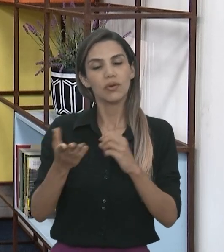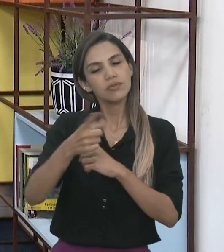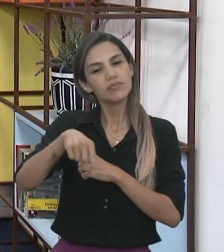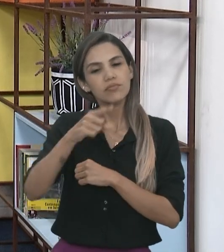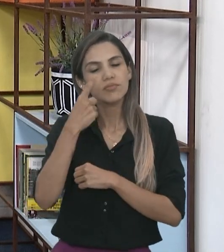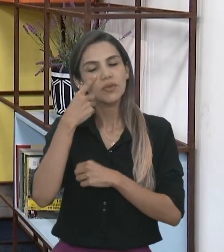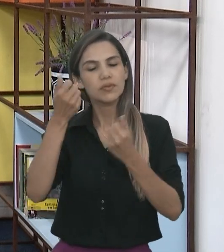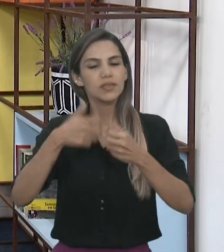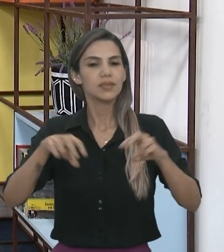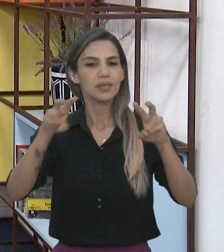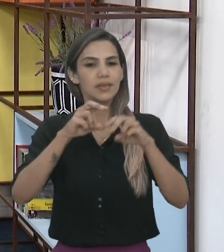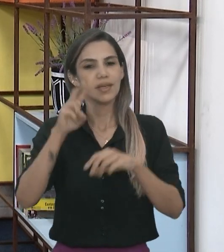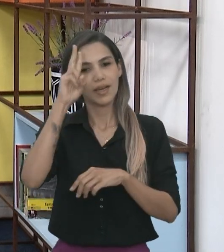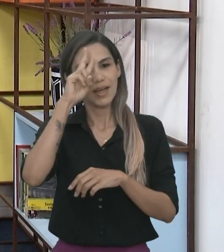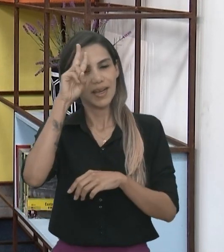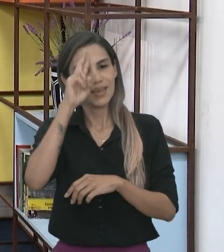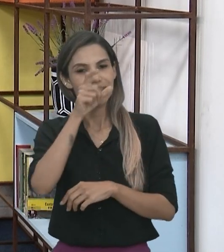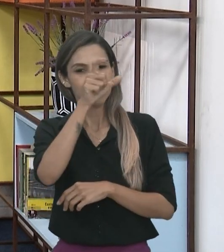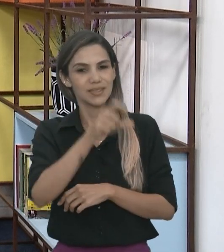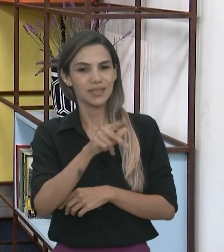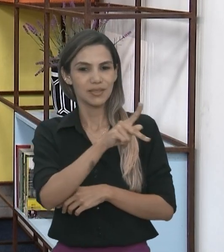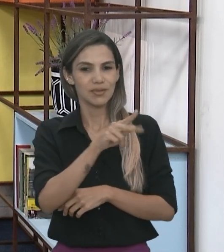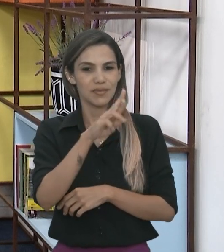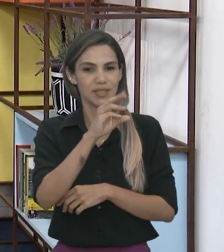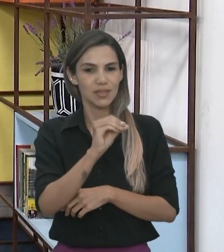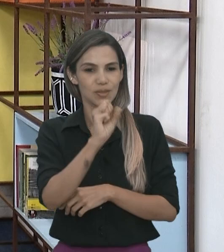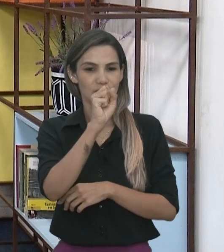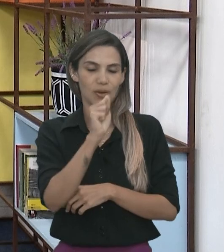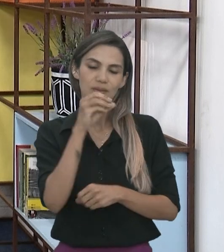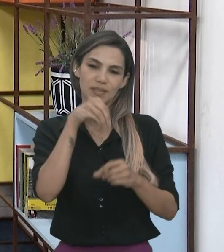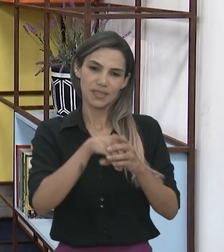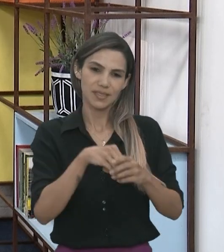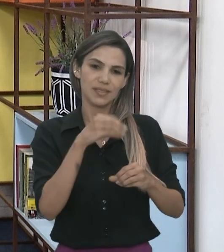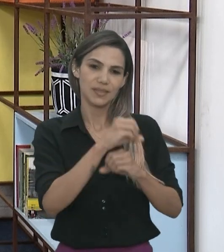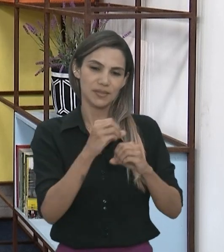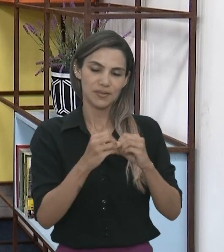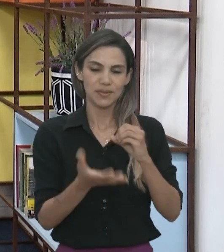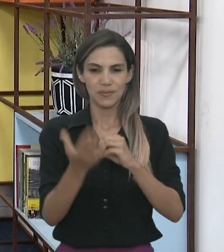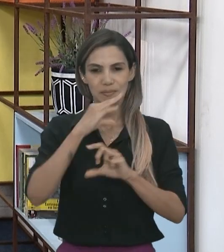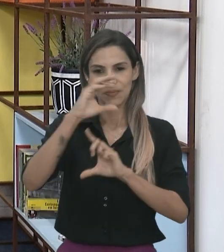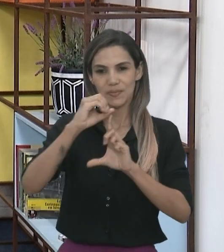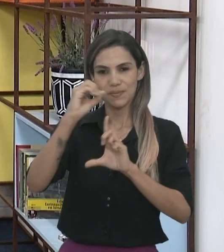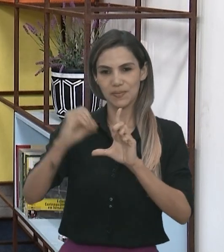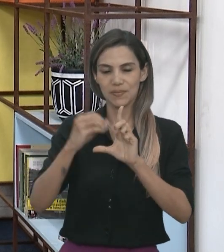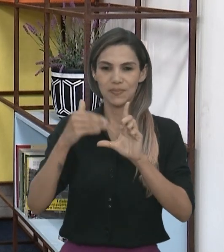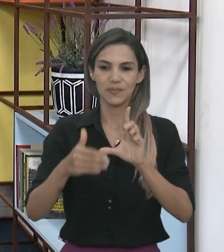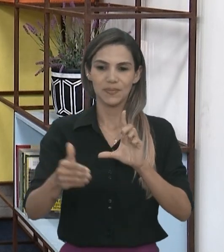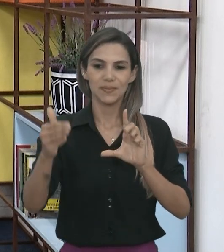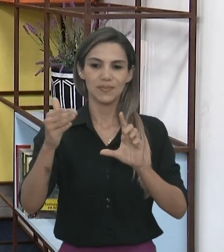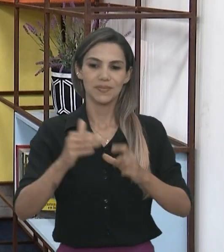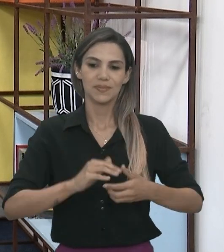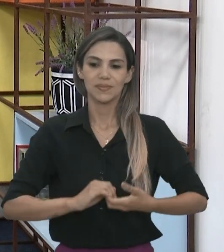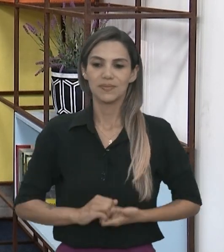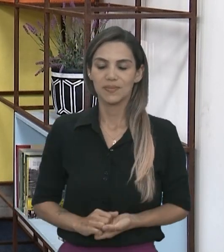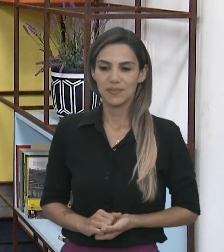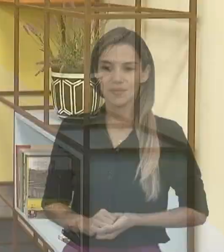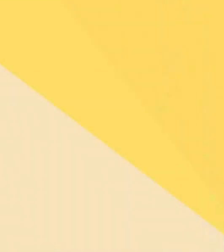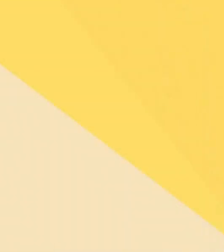da história da professora Rosa Berardo com a universidade. Fique com a gente, o Mundo UFG já está no